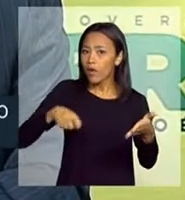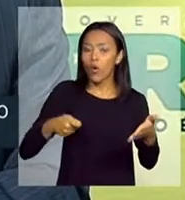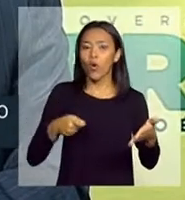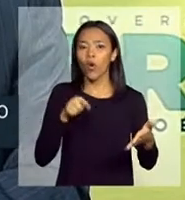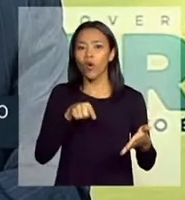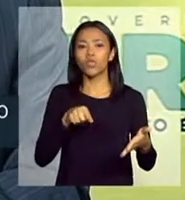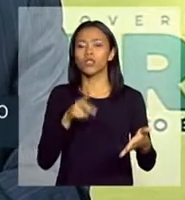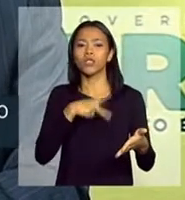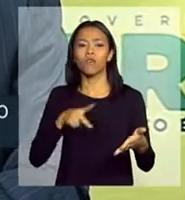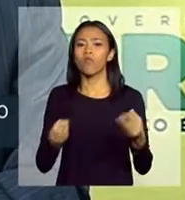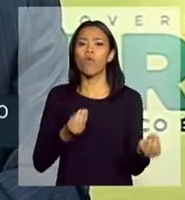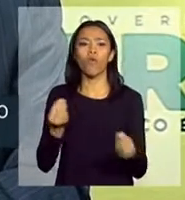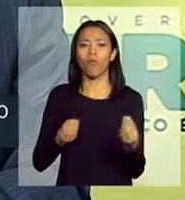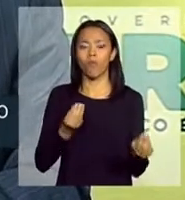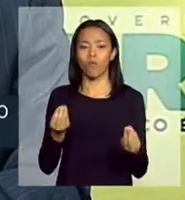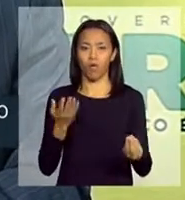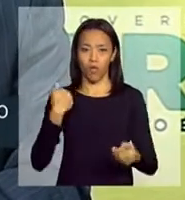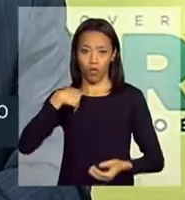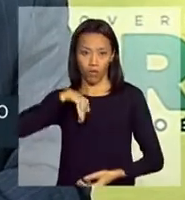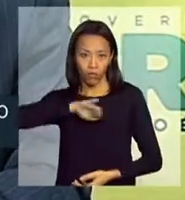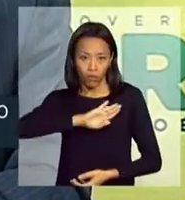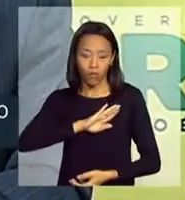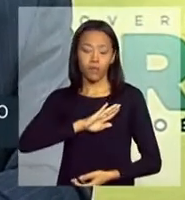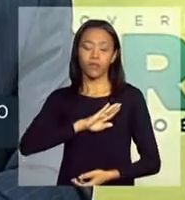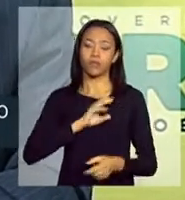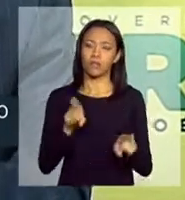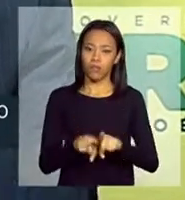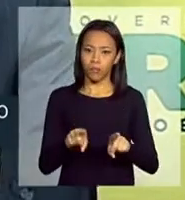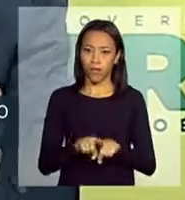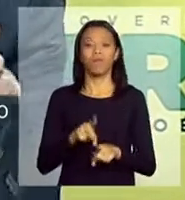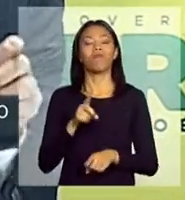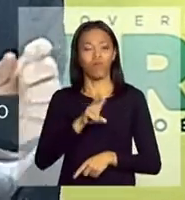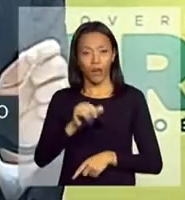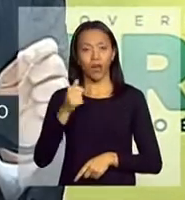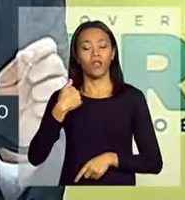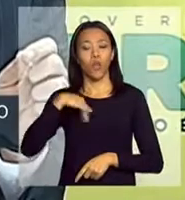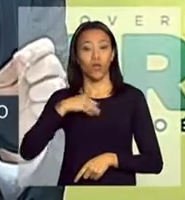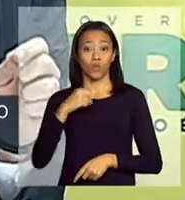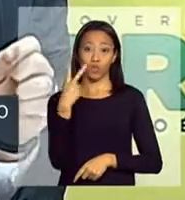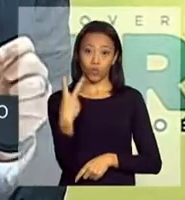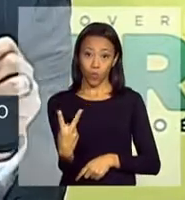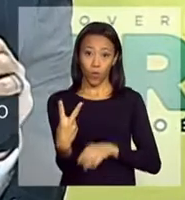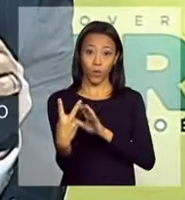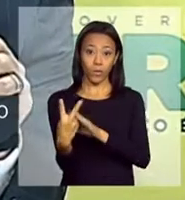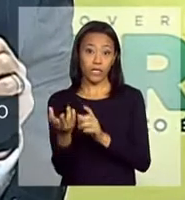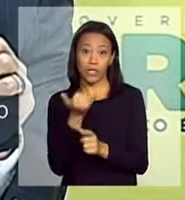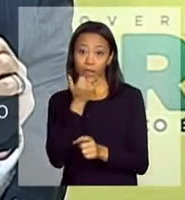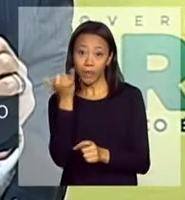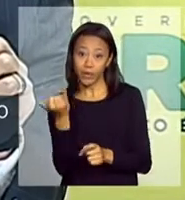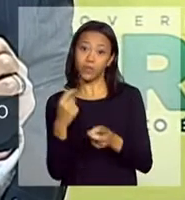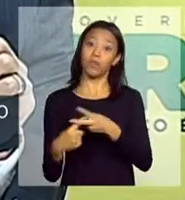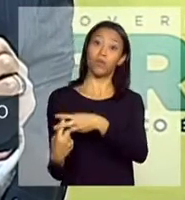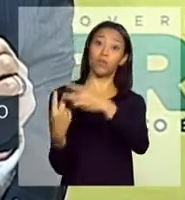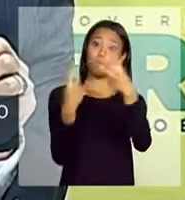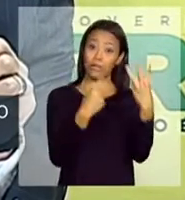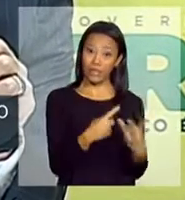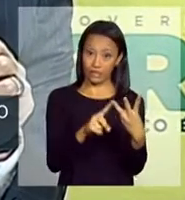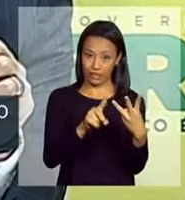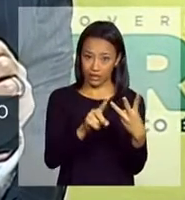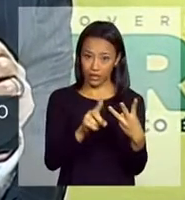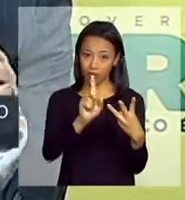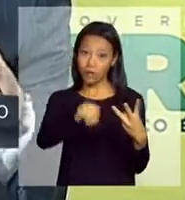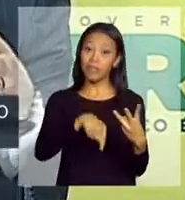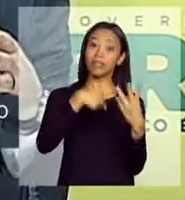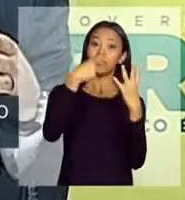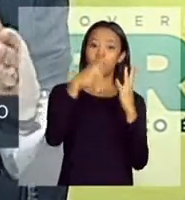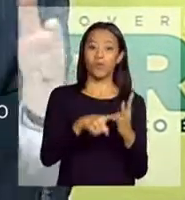pelo aumento como nós também prevíamos que são dois corretores Independentes depois de um terceiro corretor e